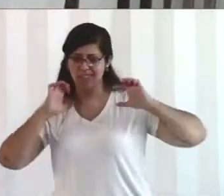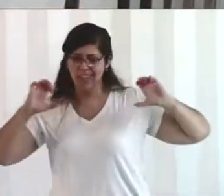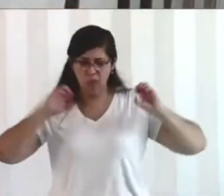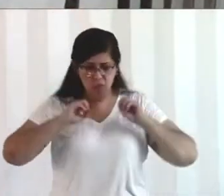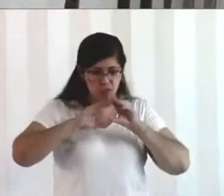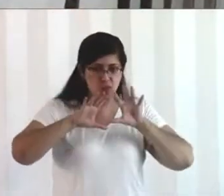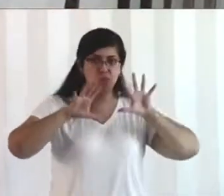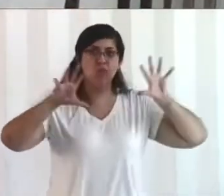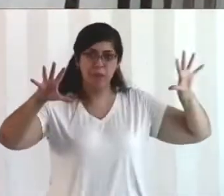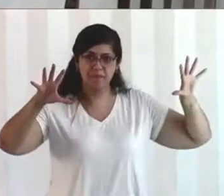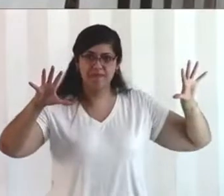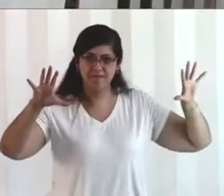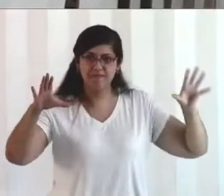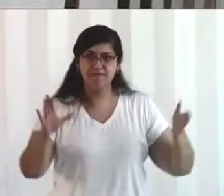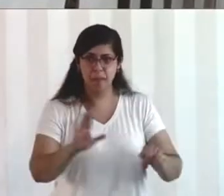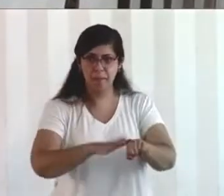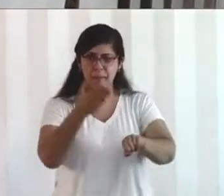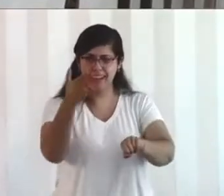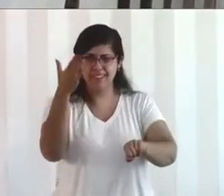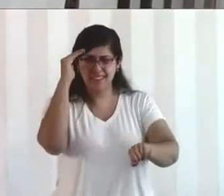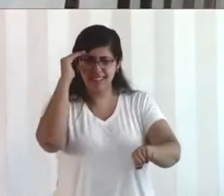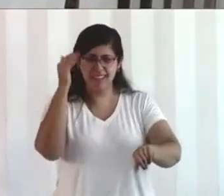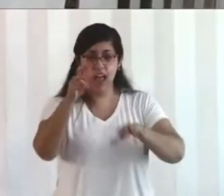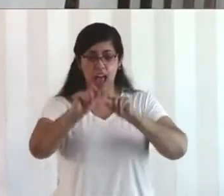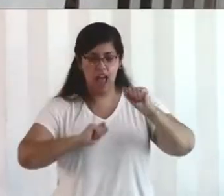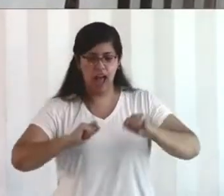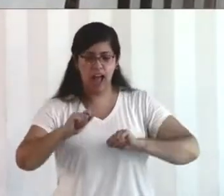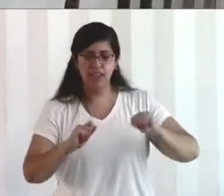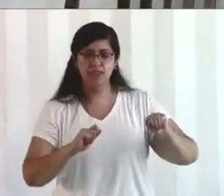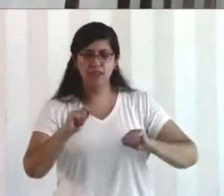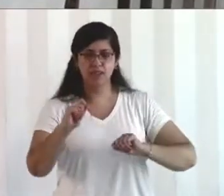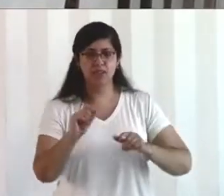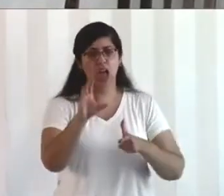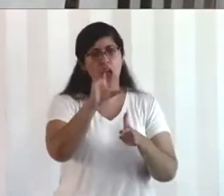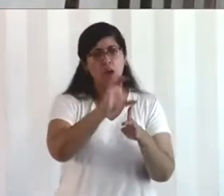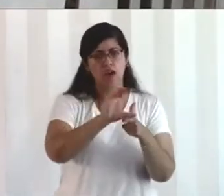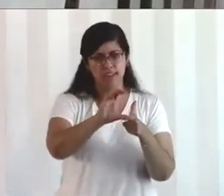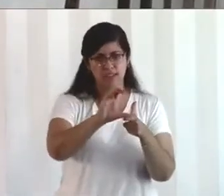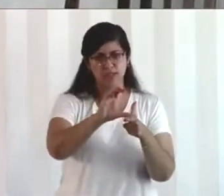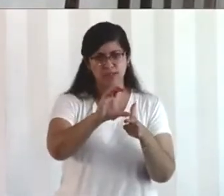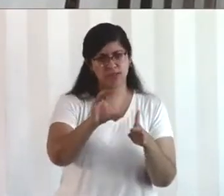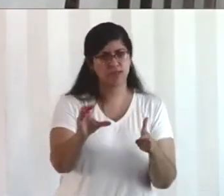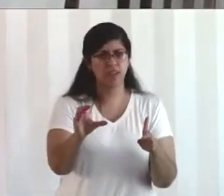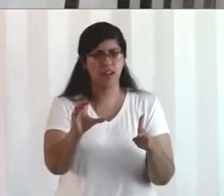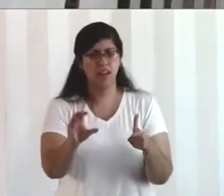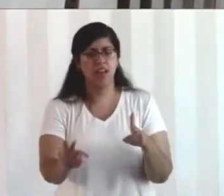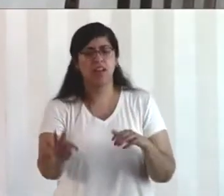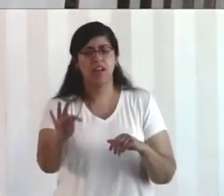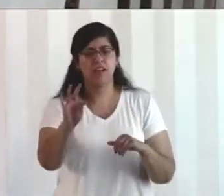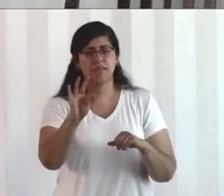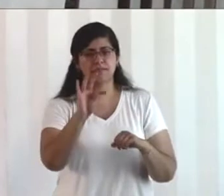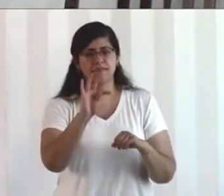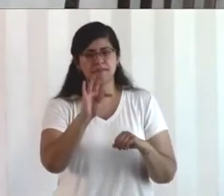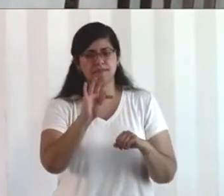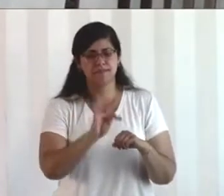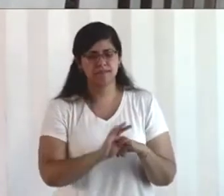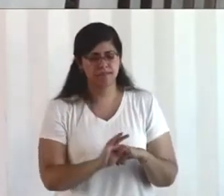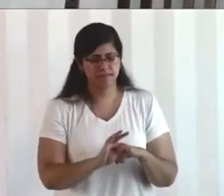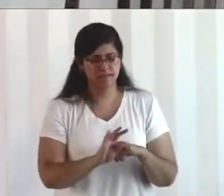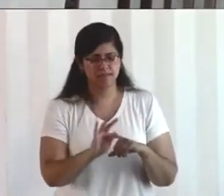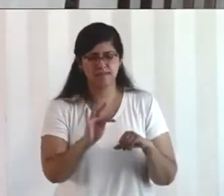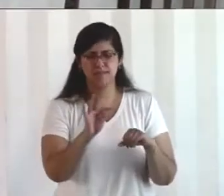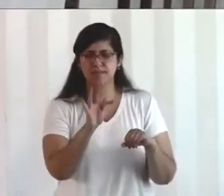um texto de Atos dos Apóstolos, nós podemos abrir um texto da carta aos Coríntios, da carta aos Filipenses, Colossenses, e extrair